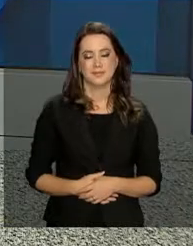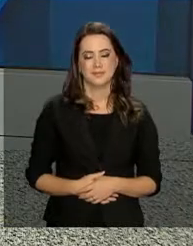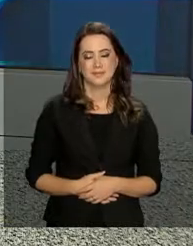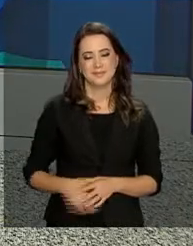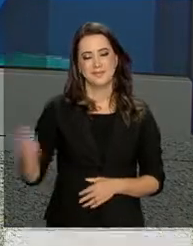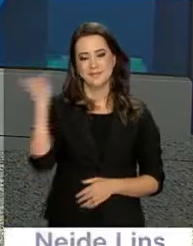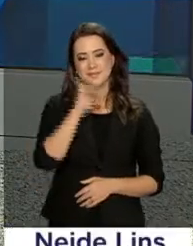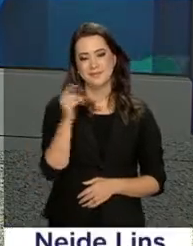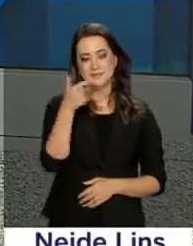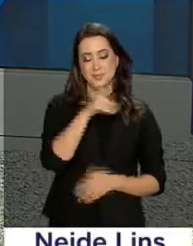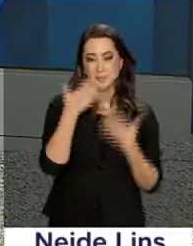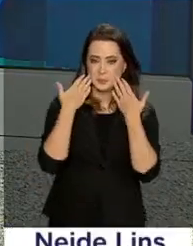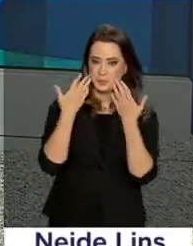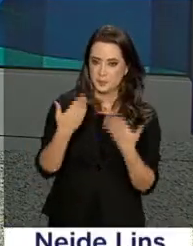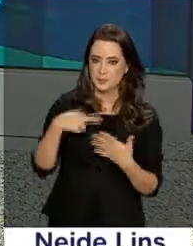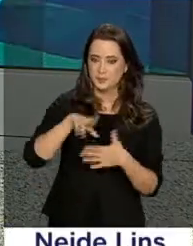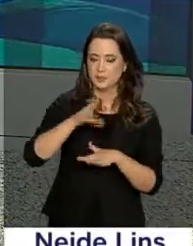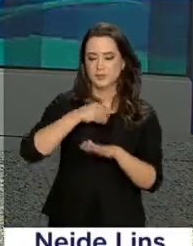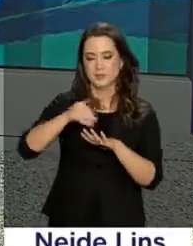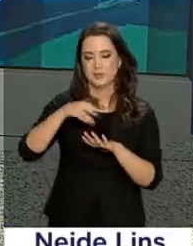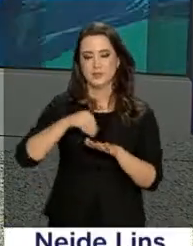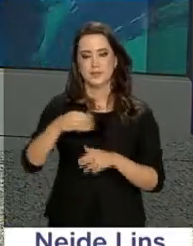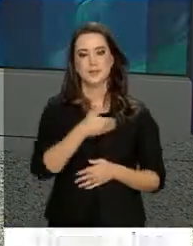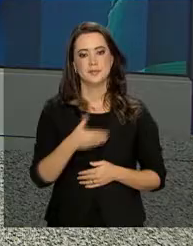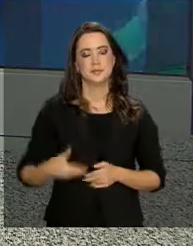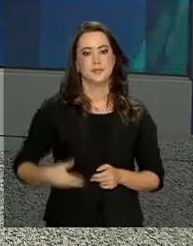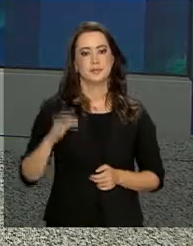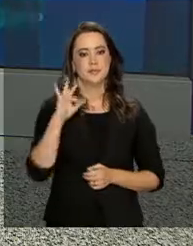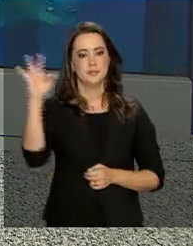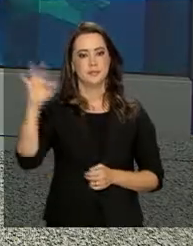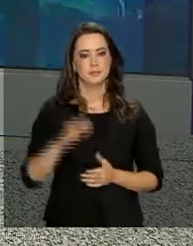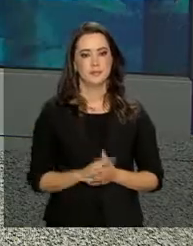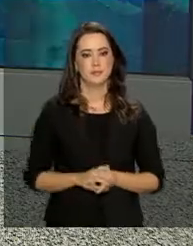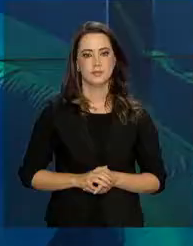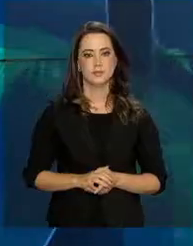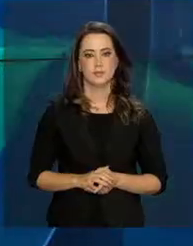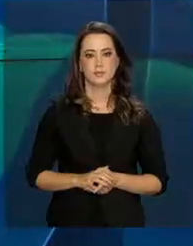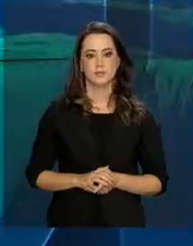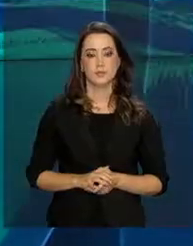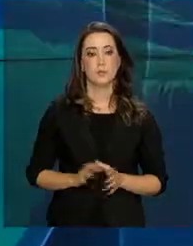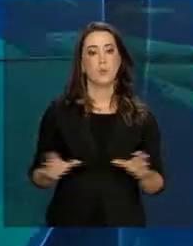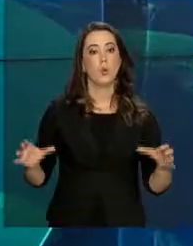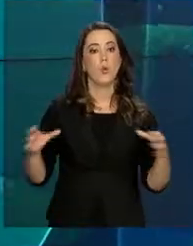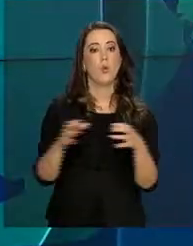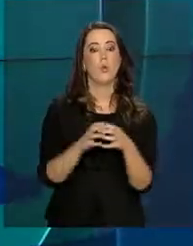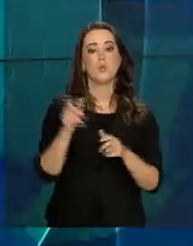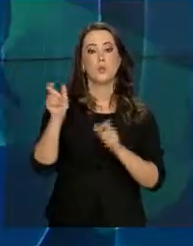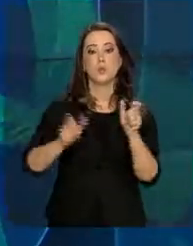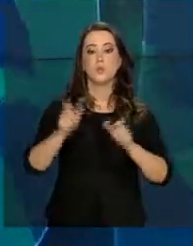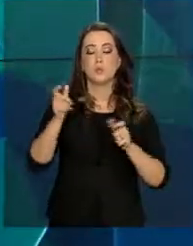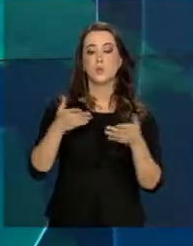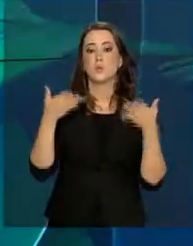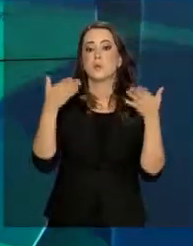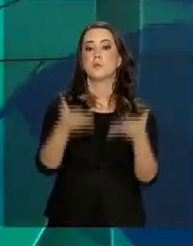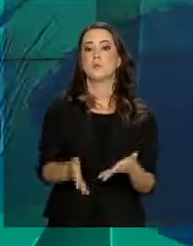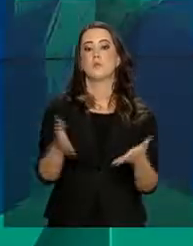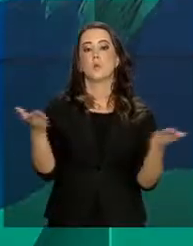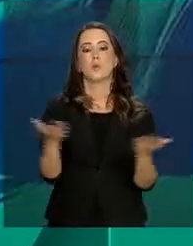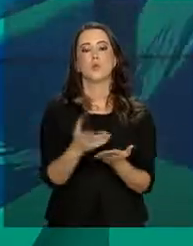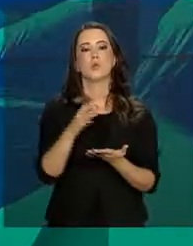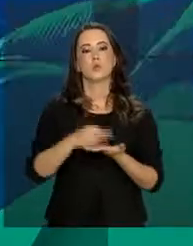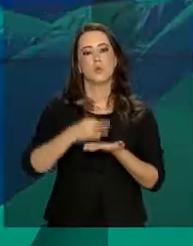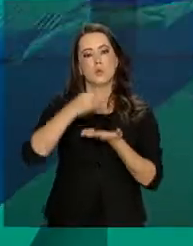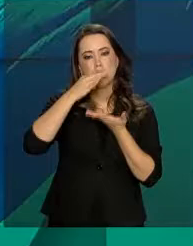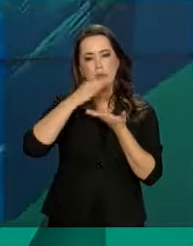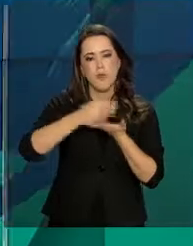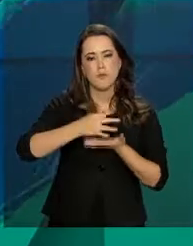Olá, estamos de volta com o repórter NBR e as notícias do governo federal. Um grupo de correspondentes participou hoje de um café da